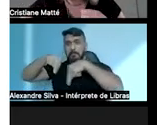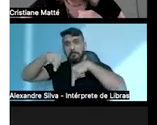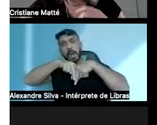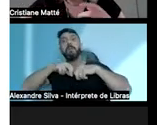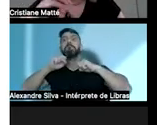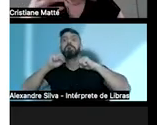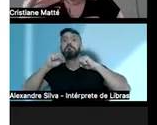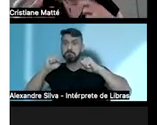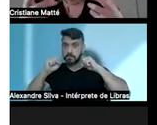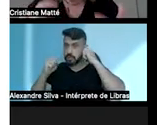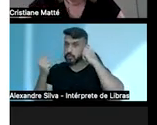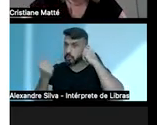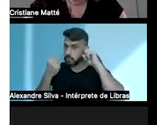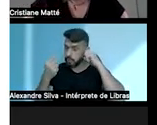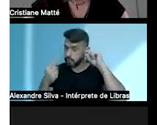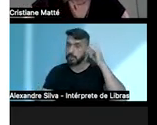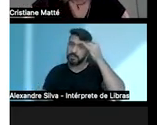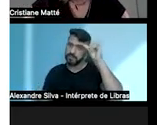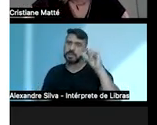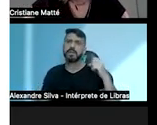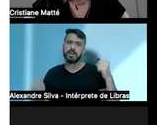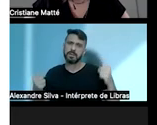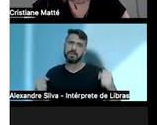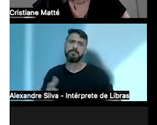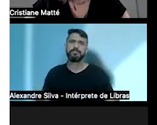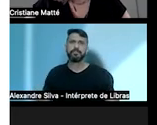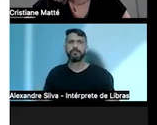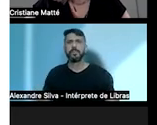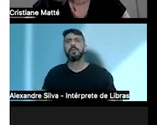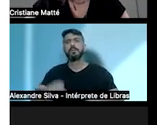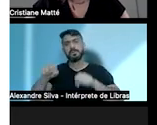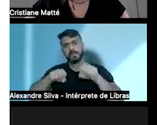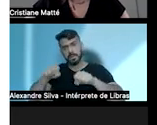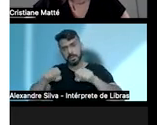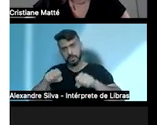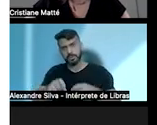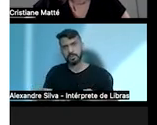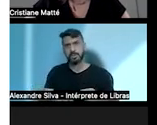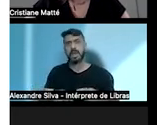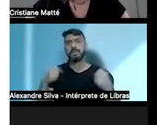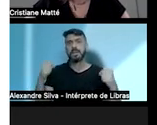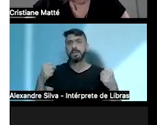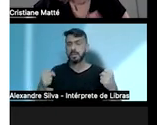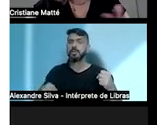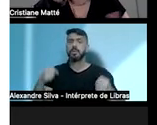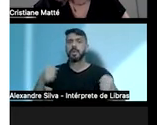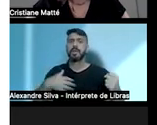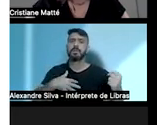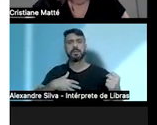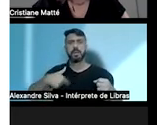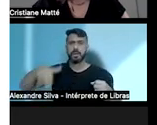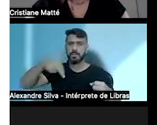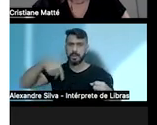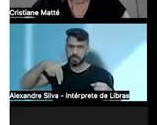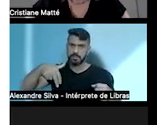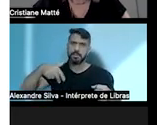mais solitários, esportes que vão prevenir quedas. Então, a gente tem aqui alguns: ciclismo estacionário, exercícios aeróbicos, dança, caminhada,